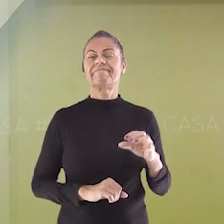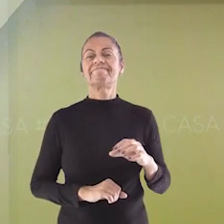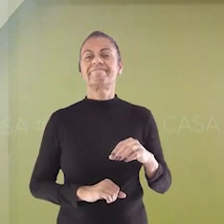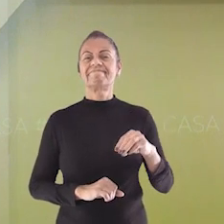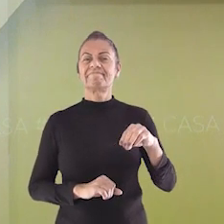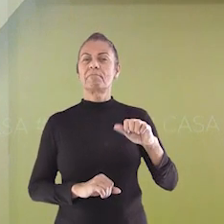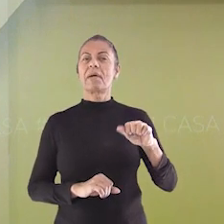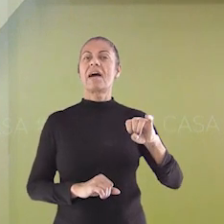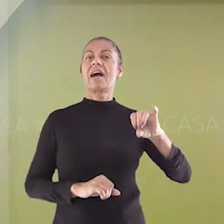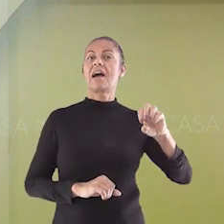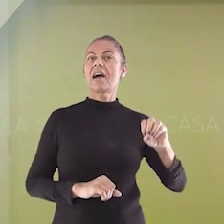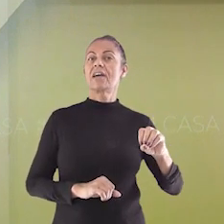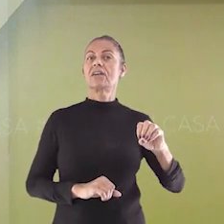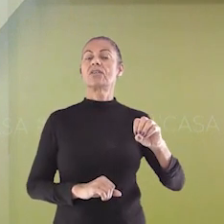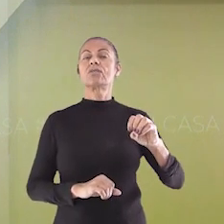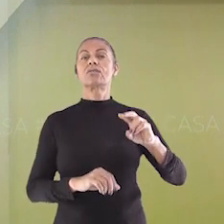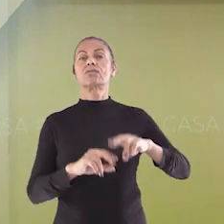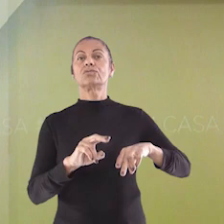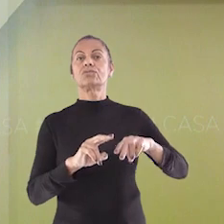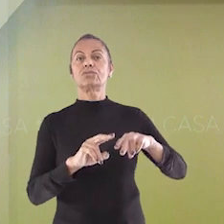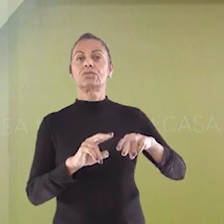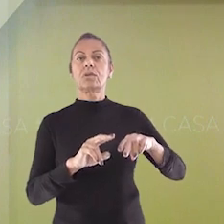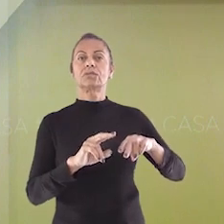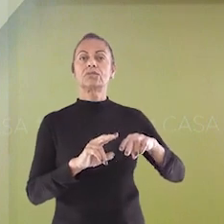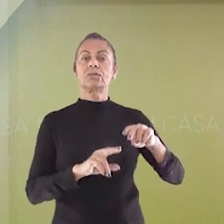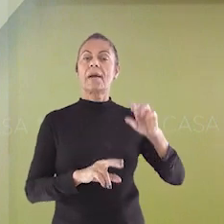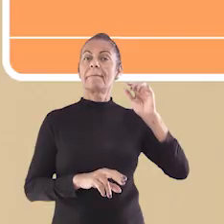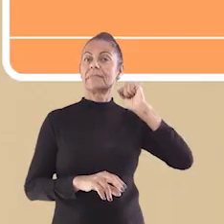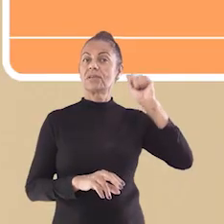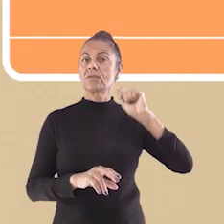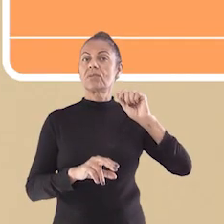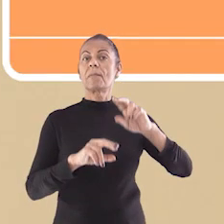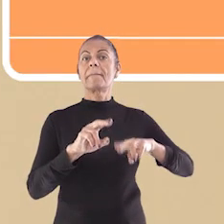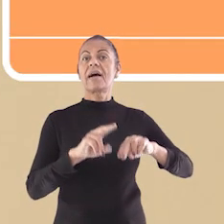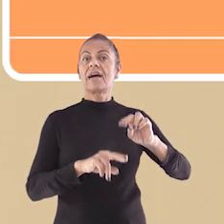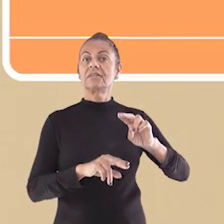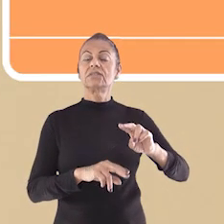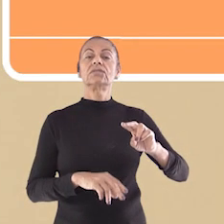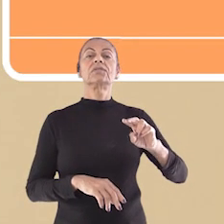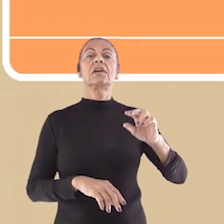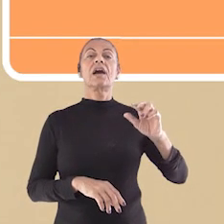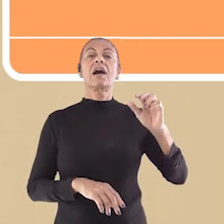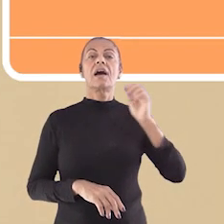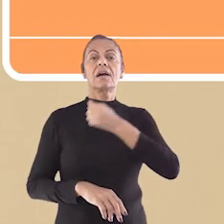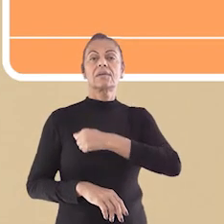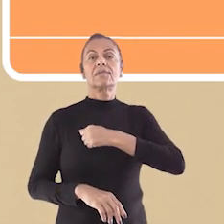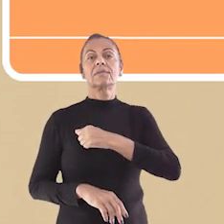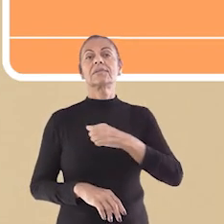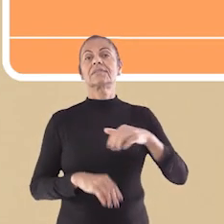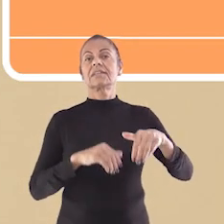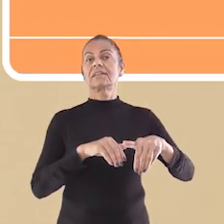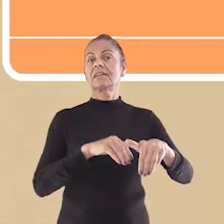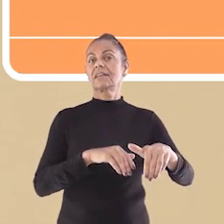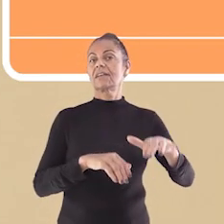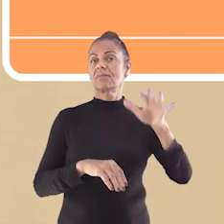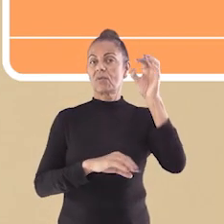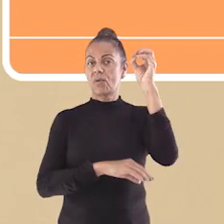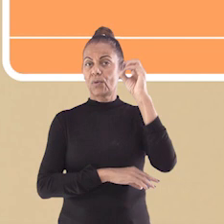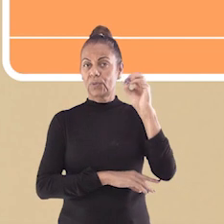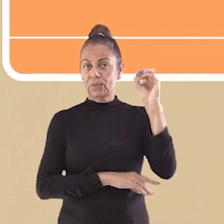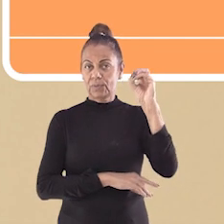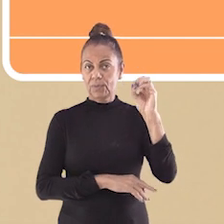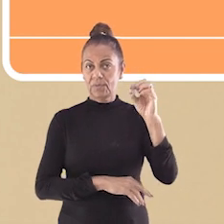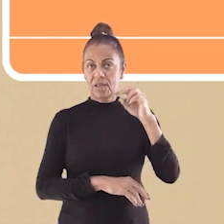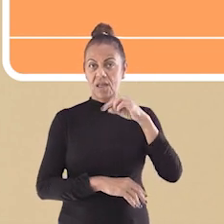agosto, setembro, outubro, novembro e dezembro. Vocês viram, estudantes, que o tempo